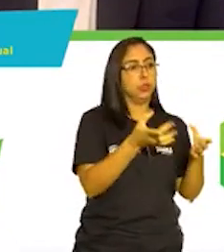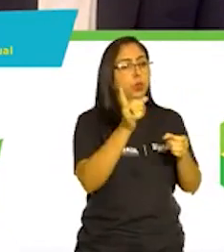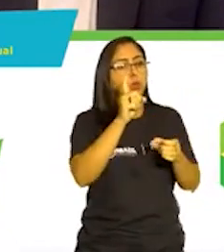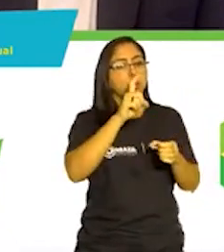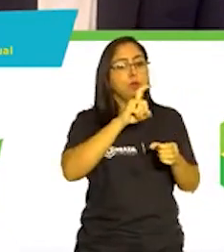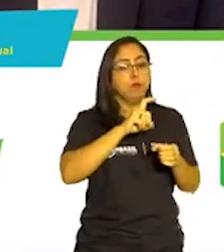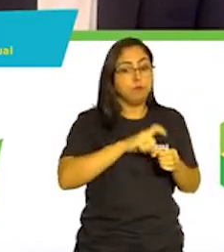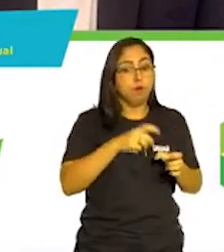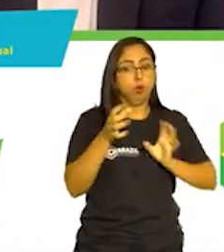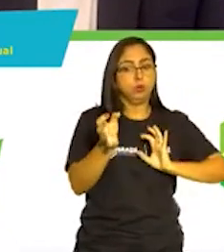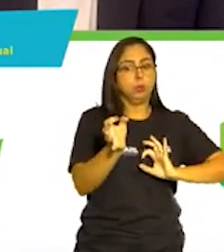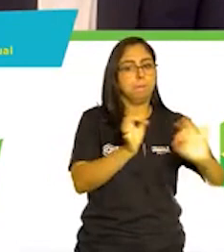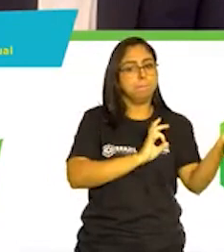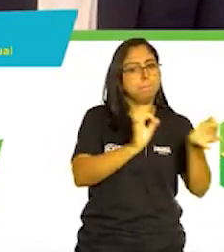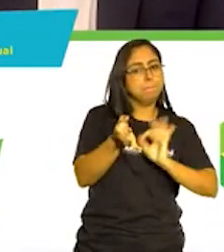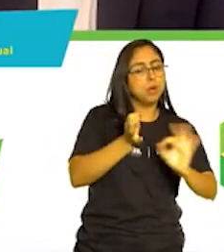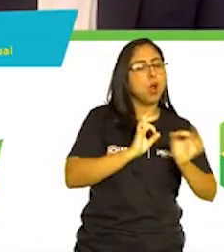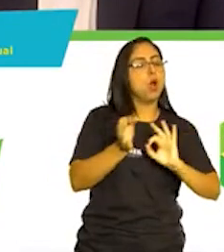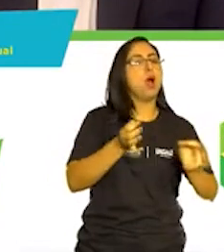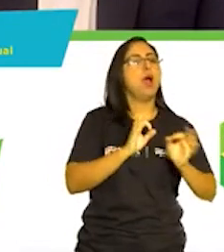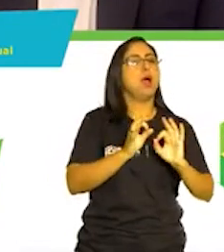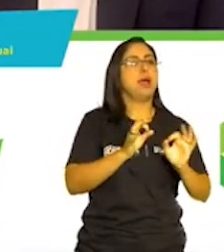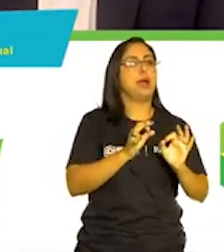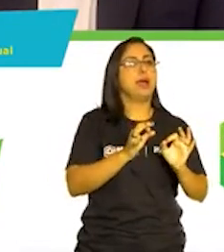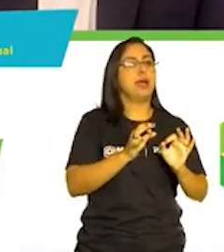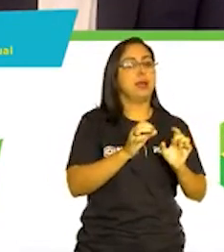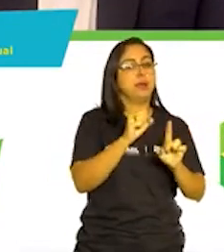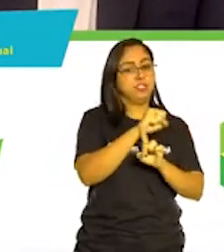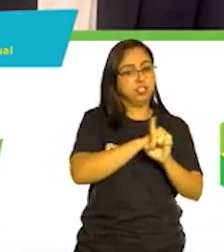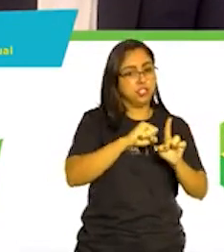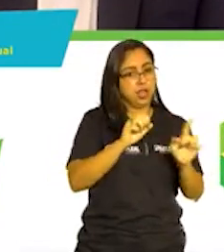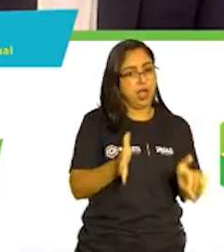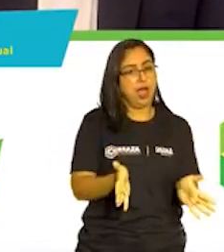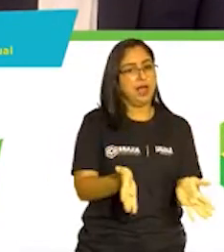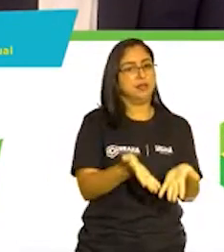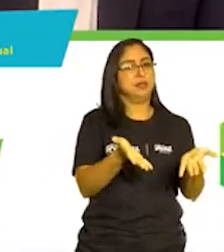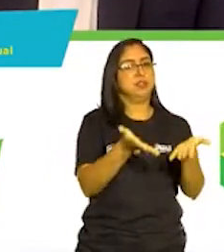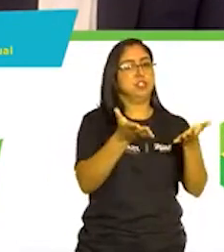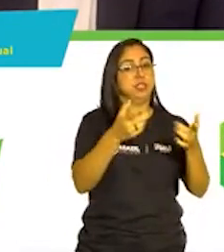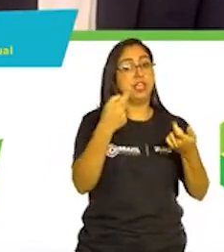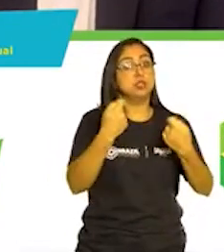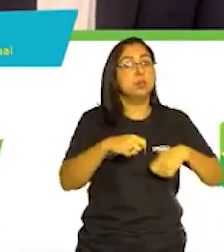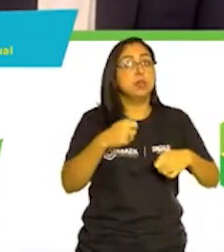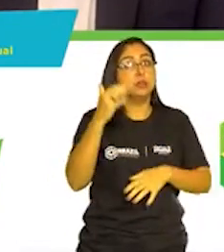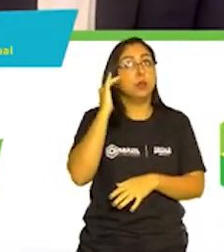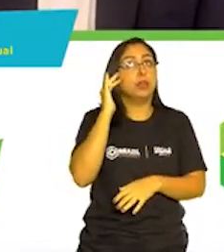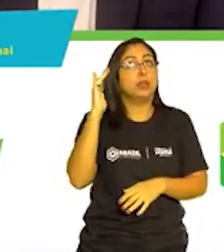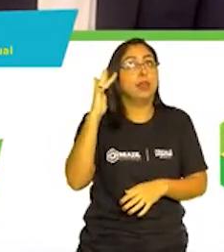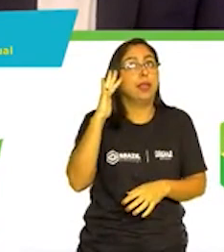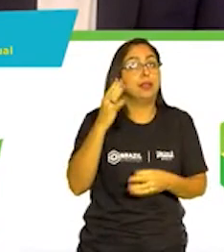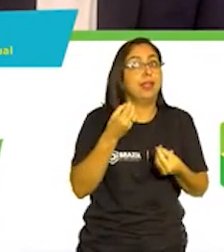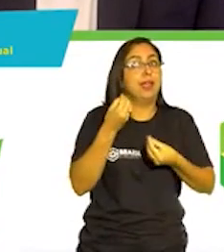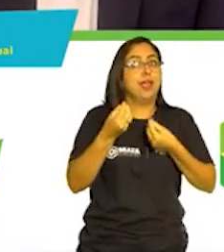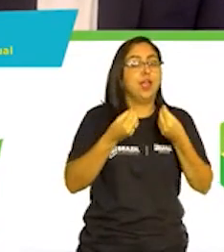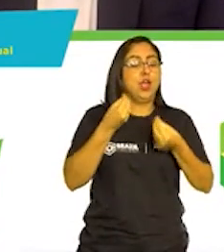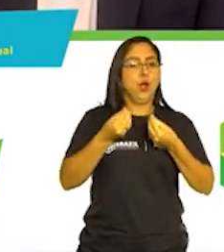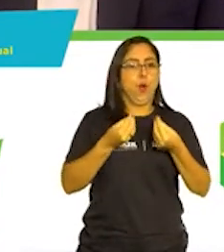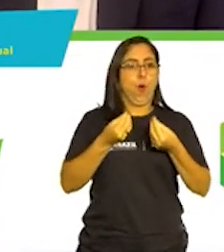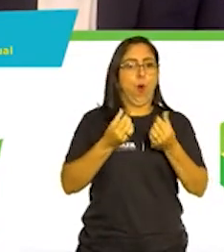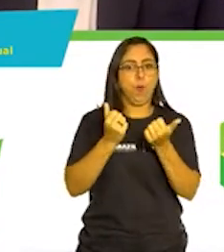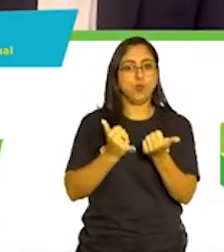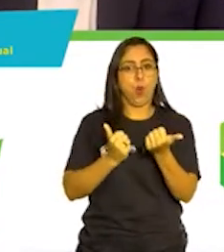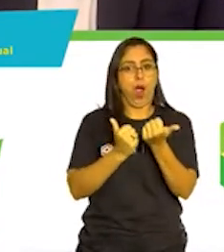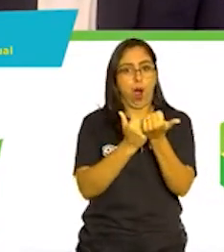porque você tenta dar conta da questão da volatilidade, que é outra coisa que se demorou a entender no auxílio emergencial, a diferença entre o